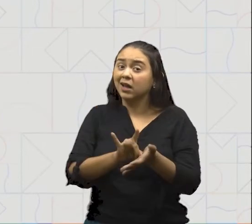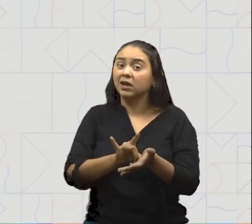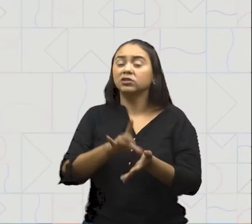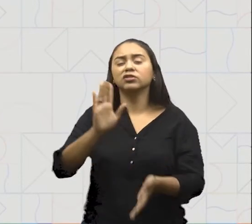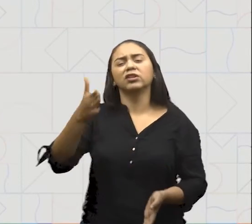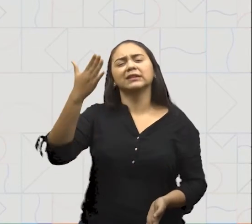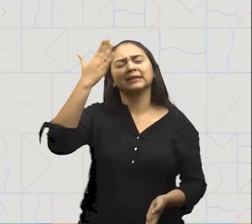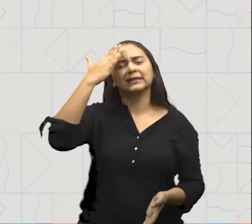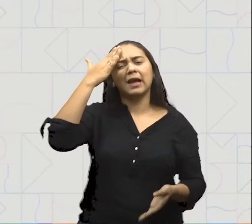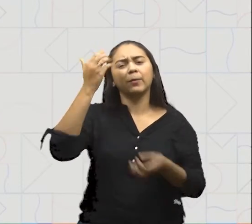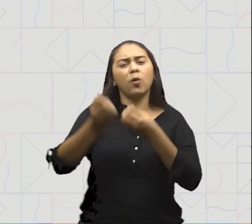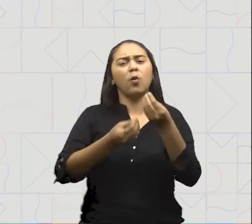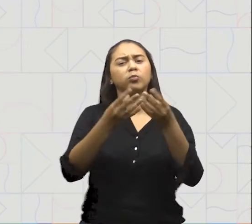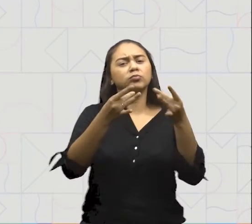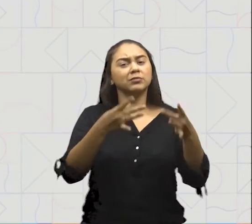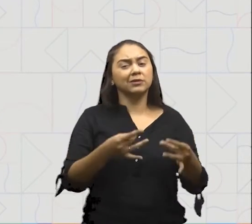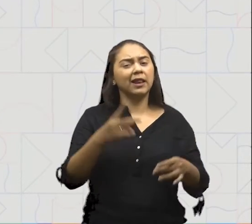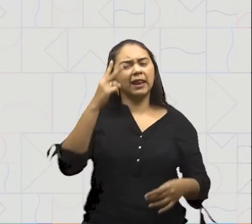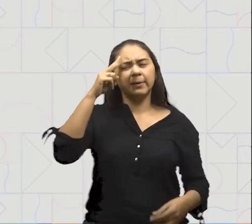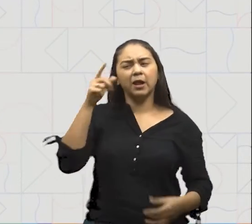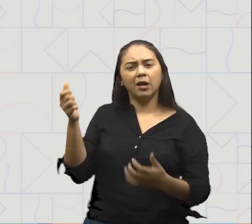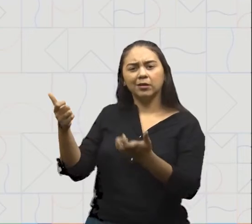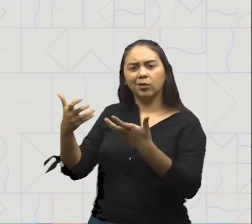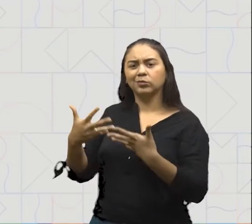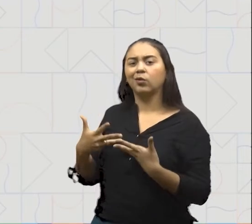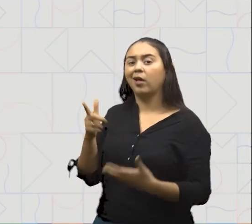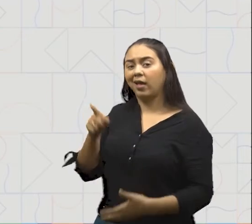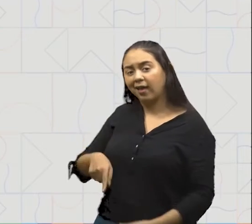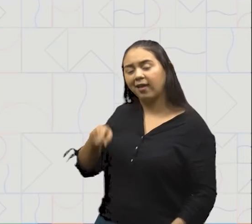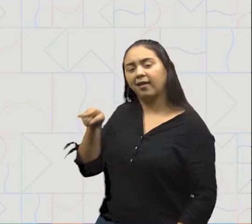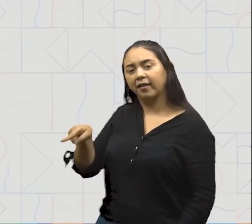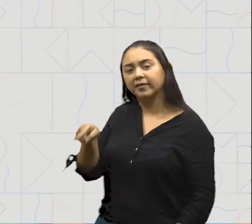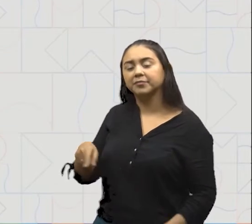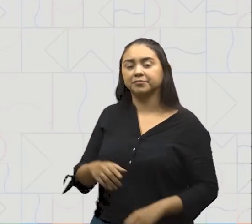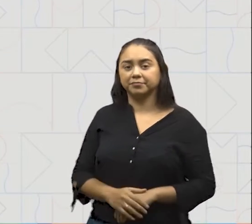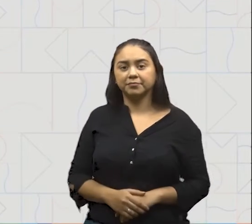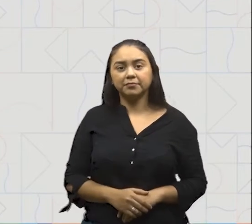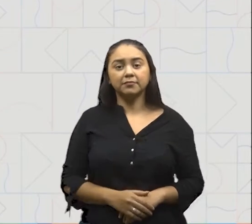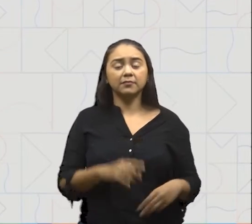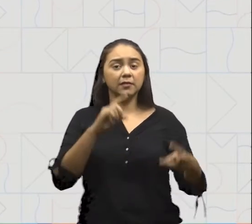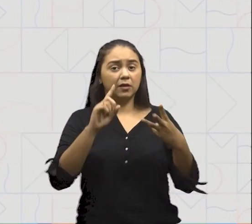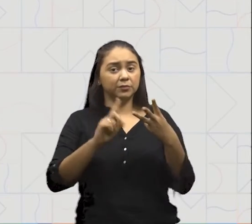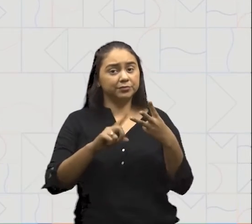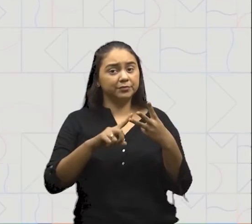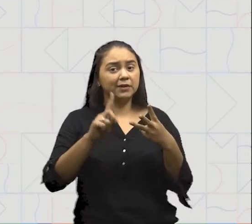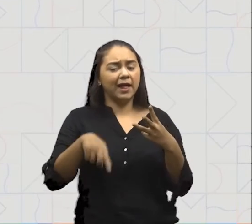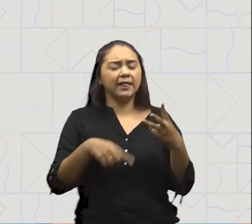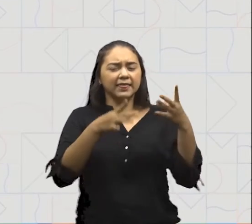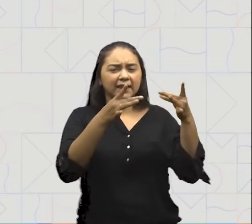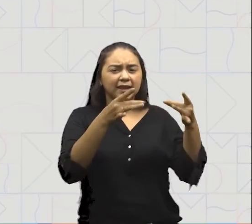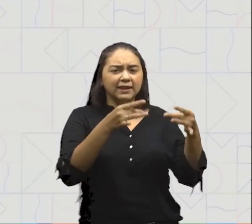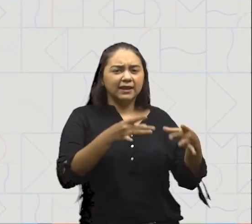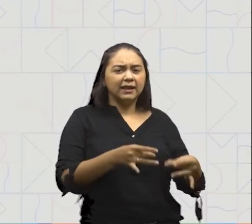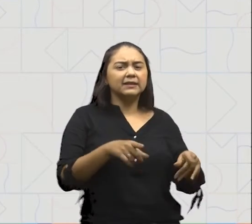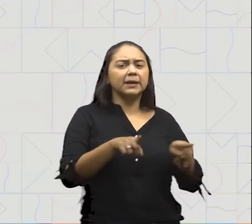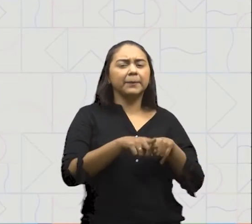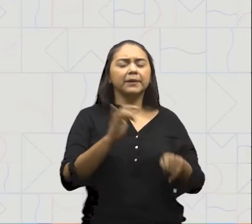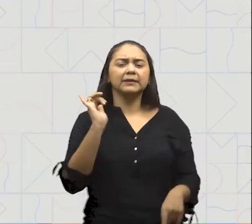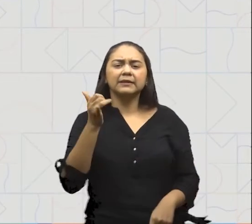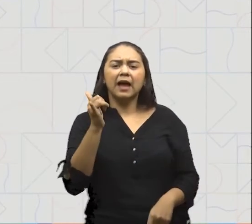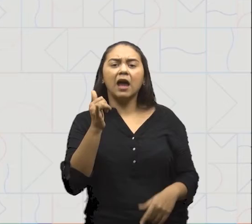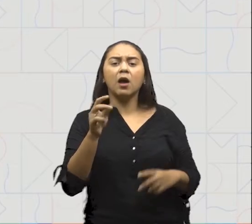o que escrever sobre o que o Célio nos contou. O terceiro ponto é a descrição ou a narração do